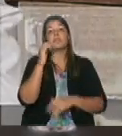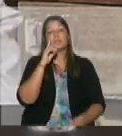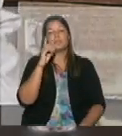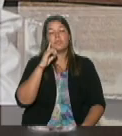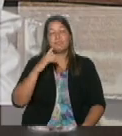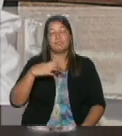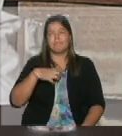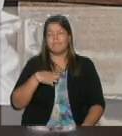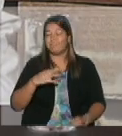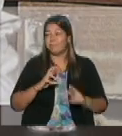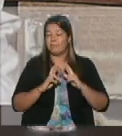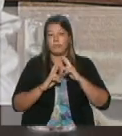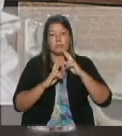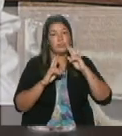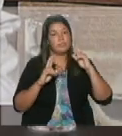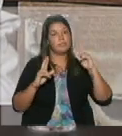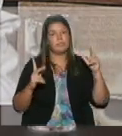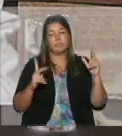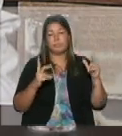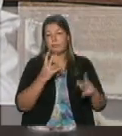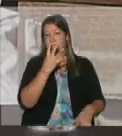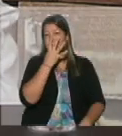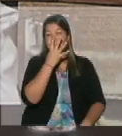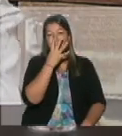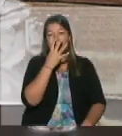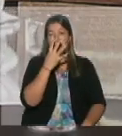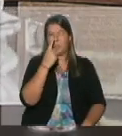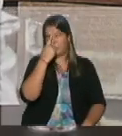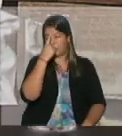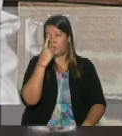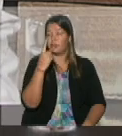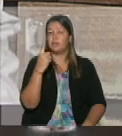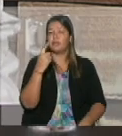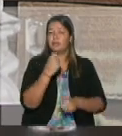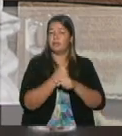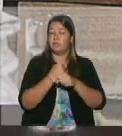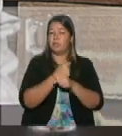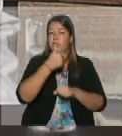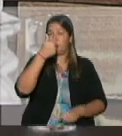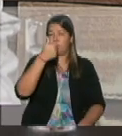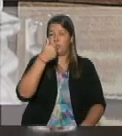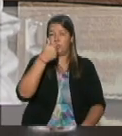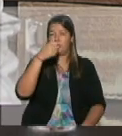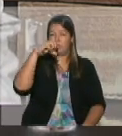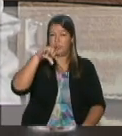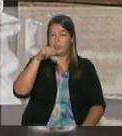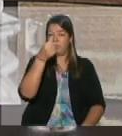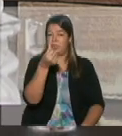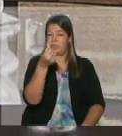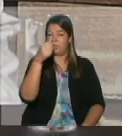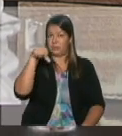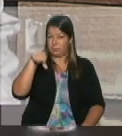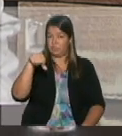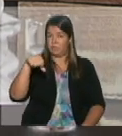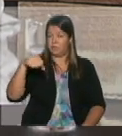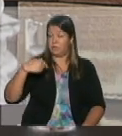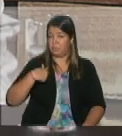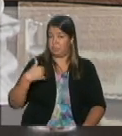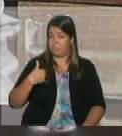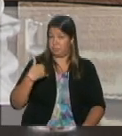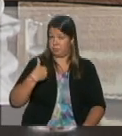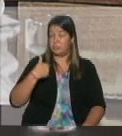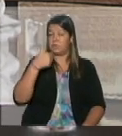contraste impressionante. Você imagina que isso se passou em 1969, eu tinha 18 anos. Você imagina que